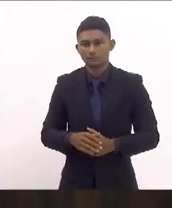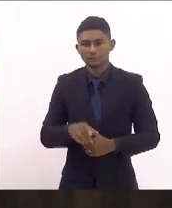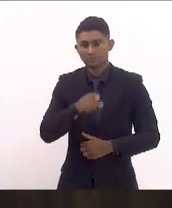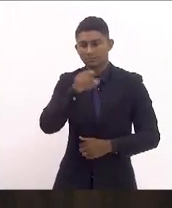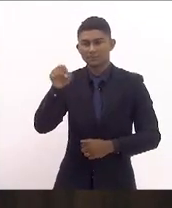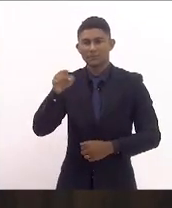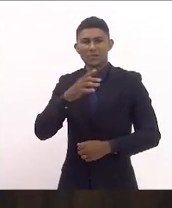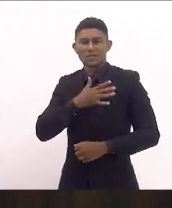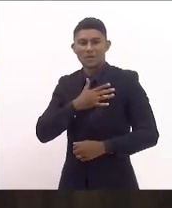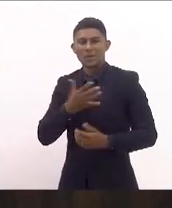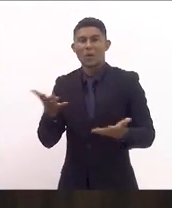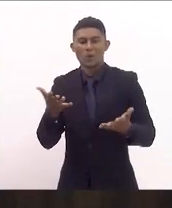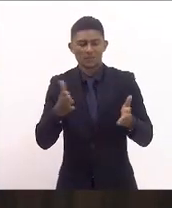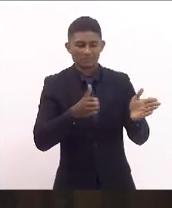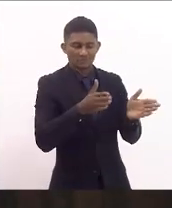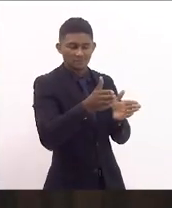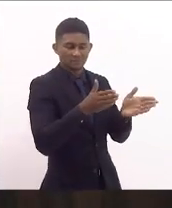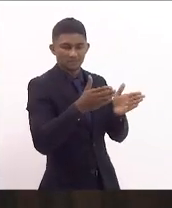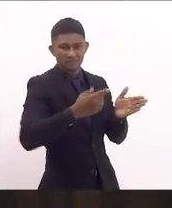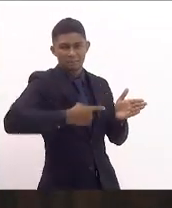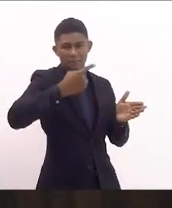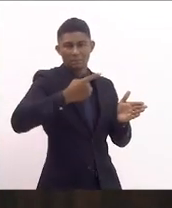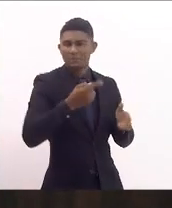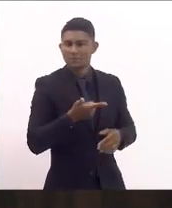não tem extraordinária hoje